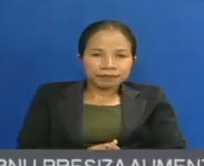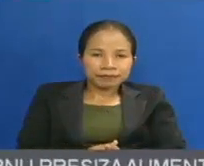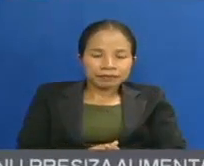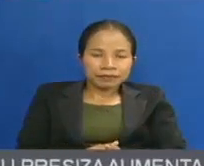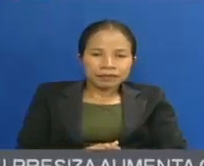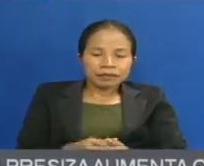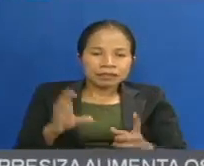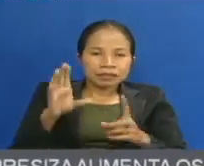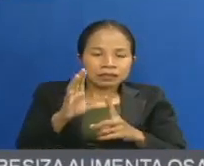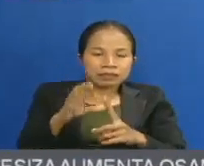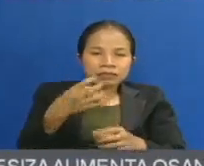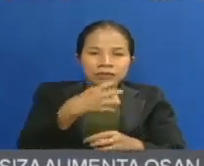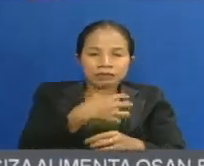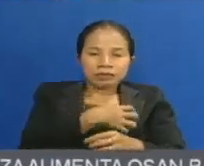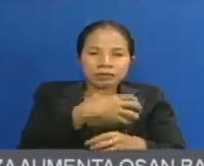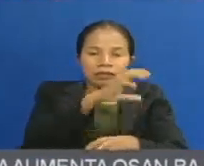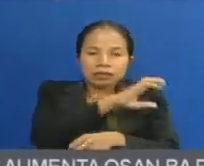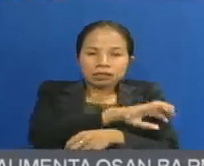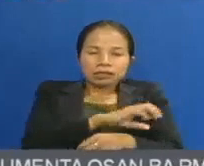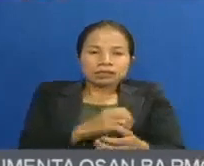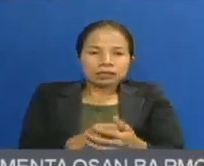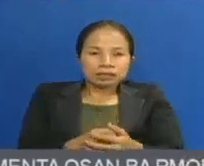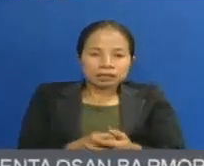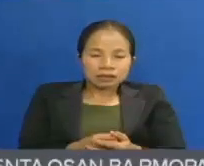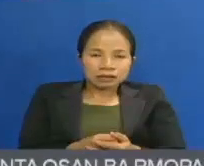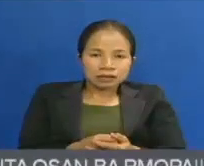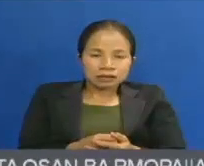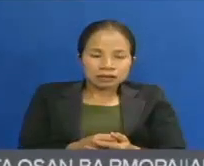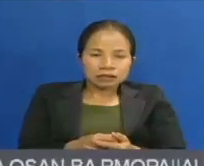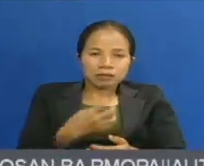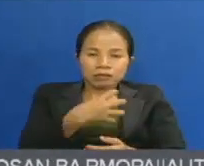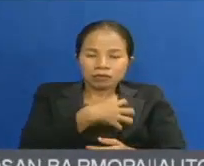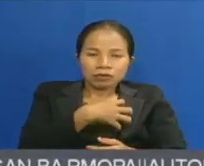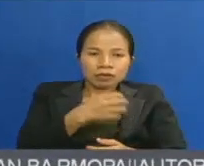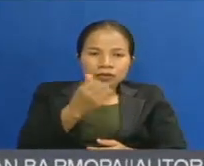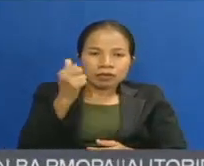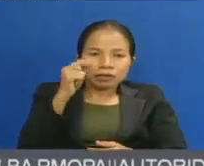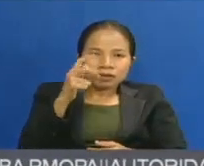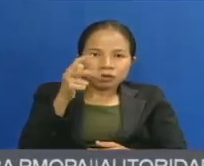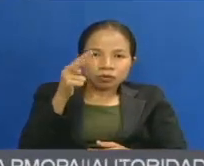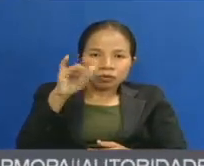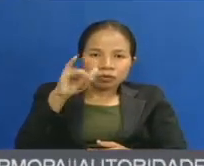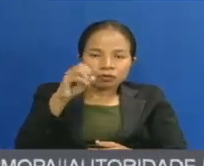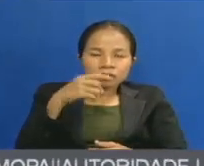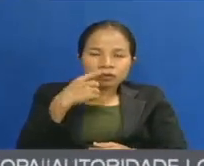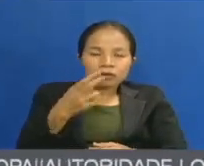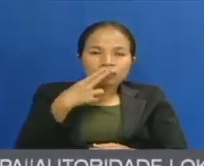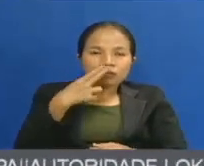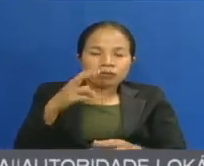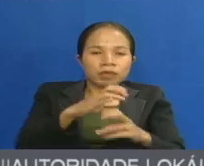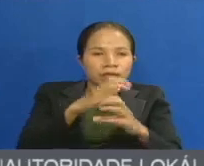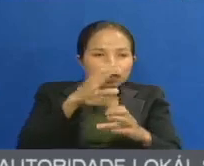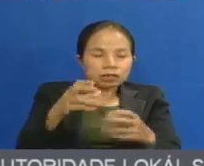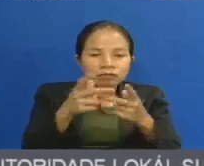Chefe de Departamento Trânsito e Segurança Rodoviário Interino, Superintendente de Polícia Antônio da Luz Sateten, fuma e careta